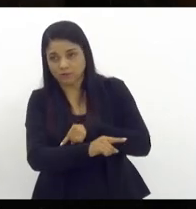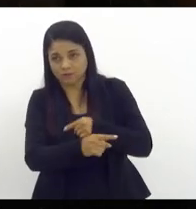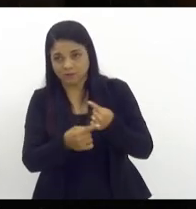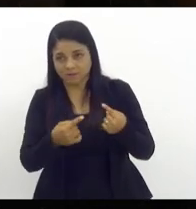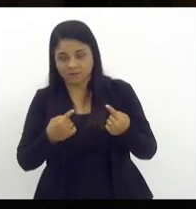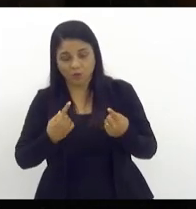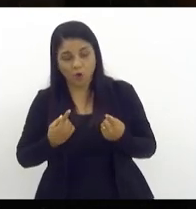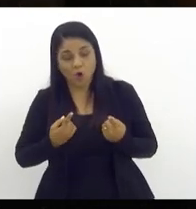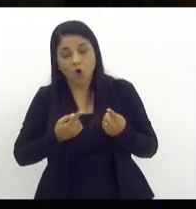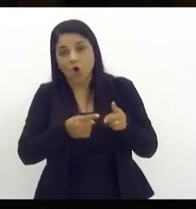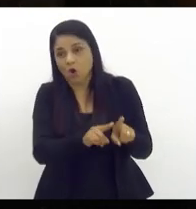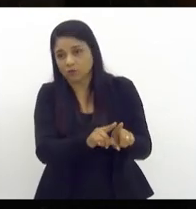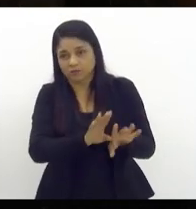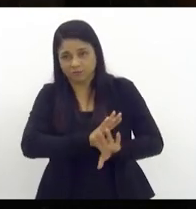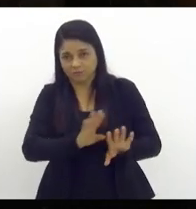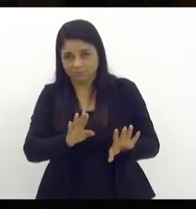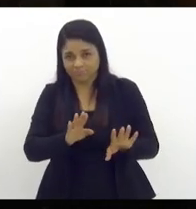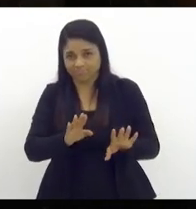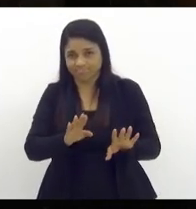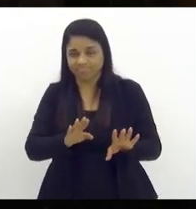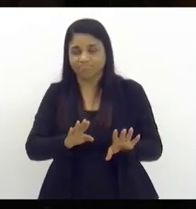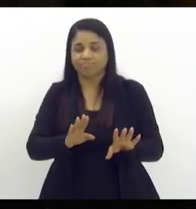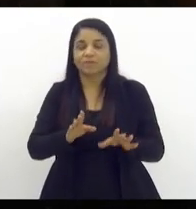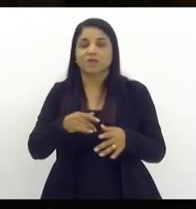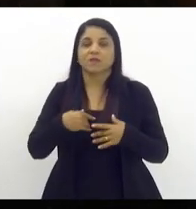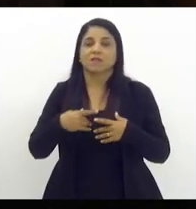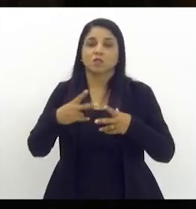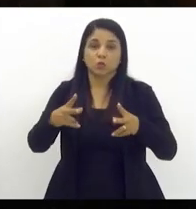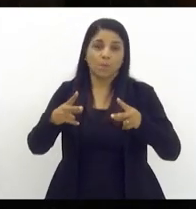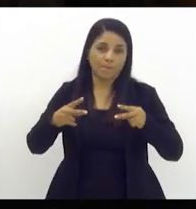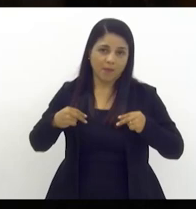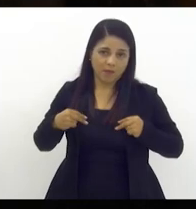no mérito. Vamos na forma primeiro.